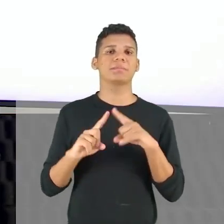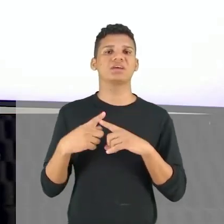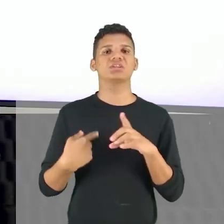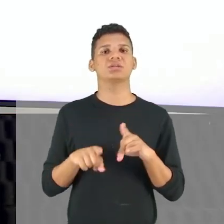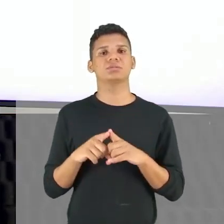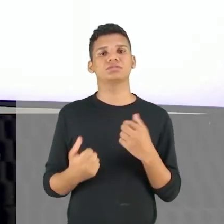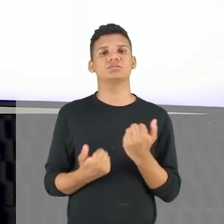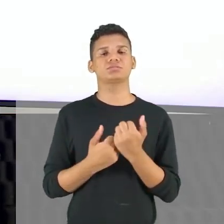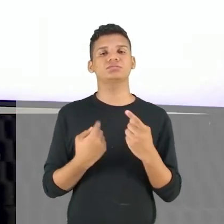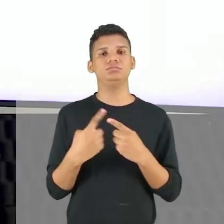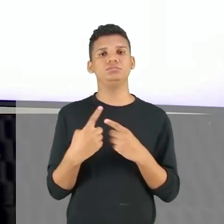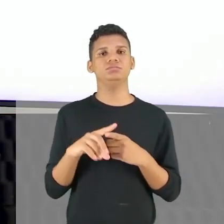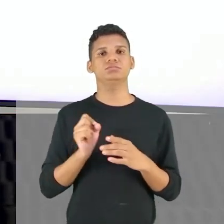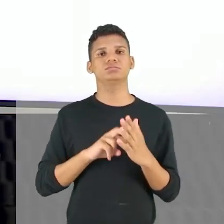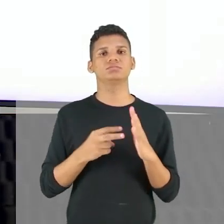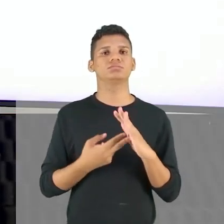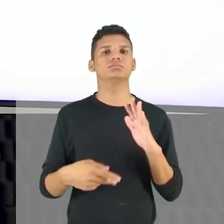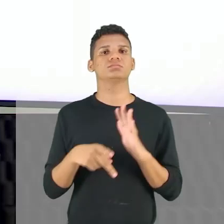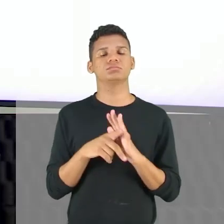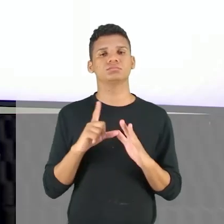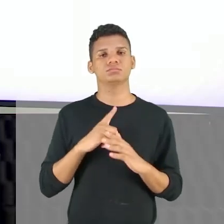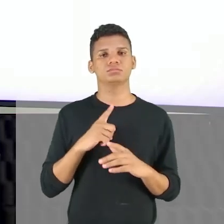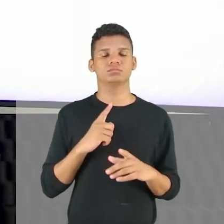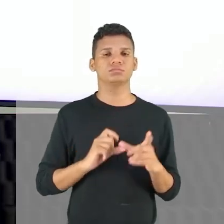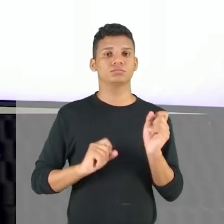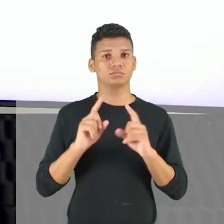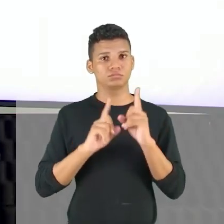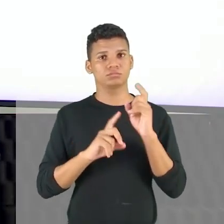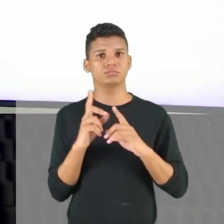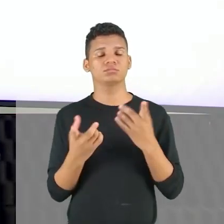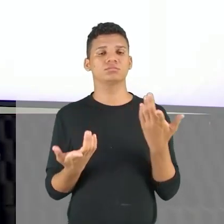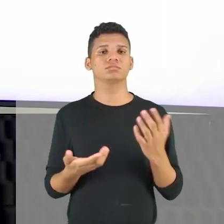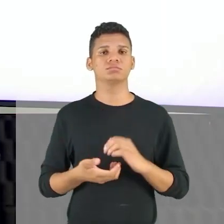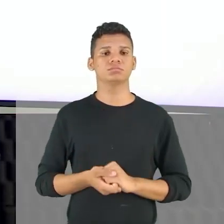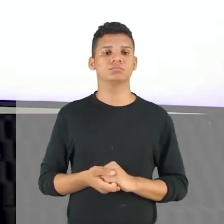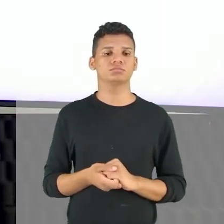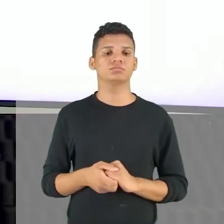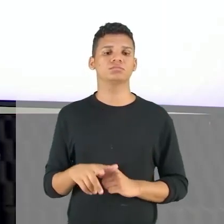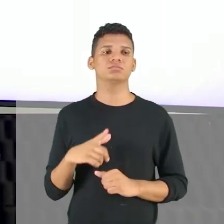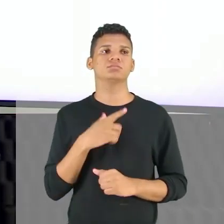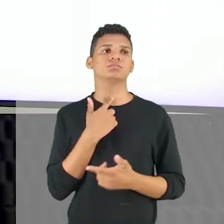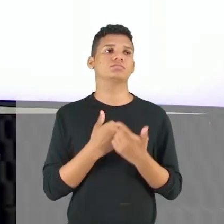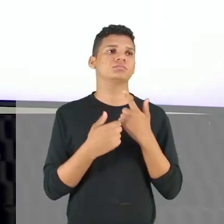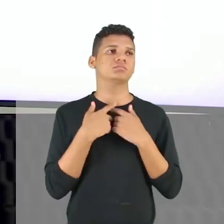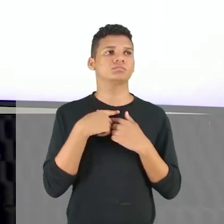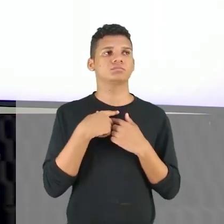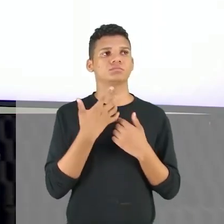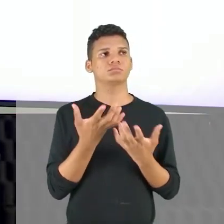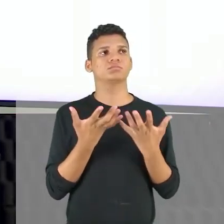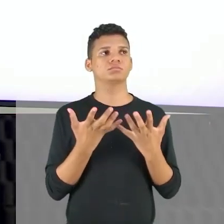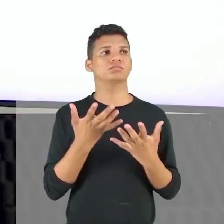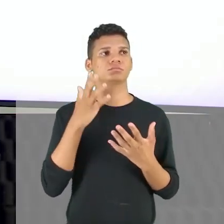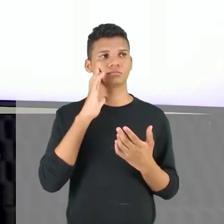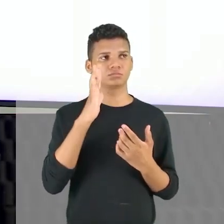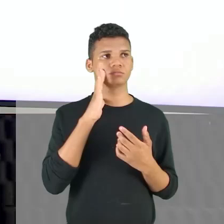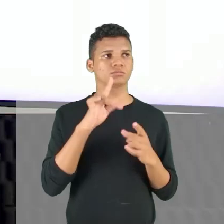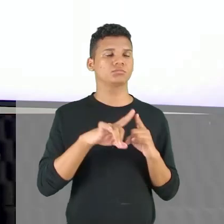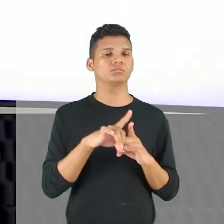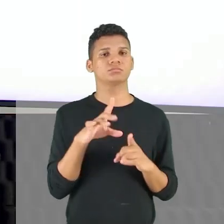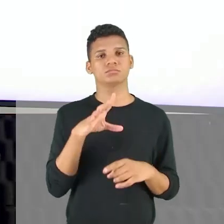substituída sem alterar o significado a expressão echaba de menos? Queria, sonhava,